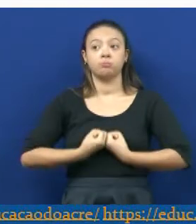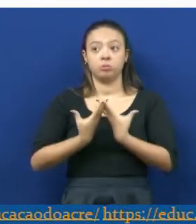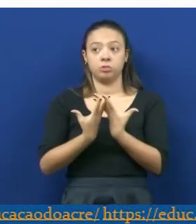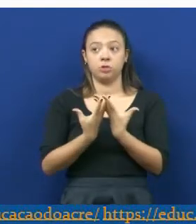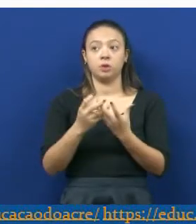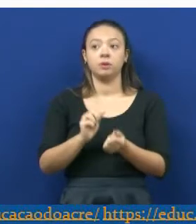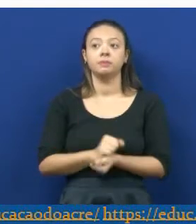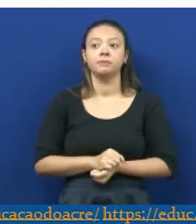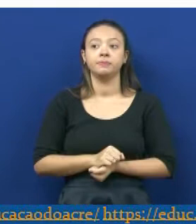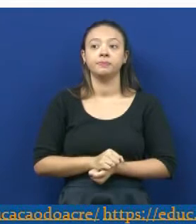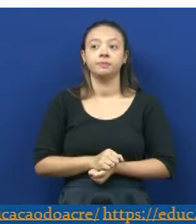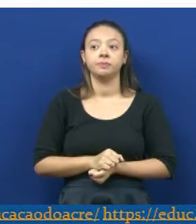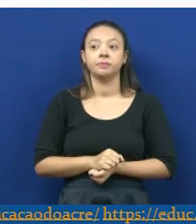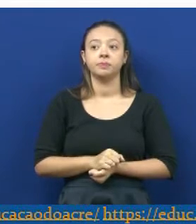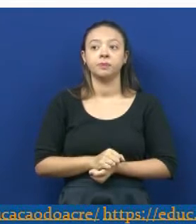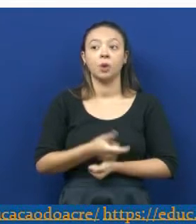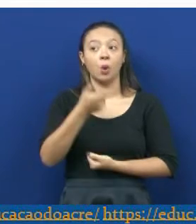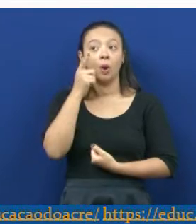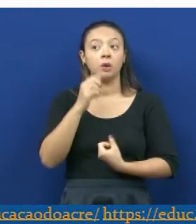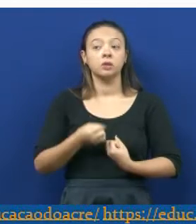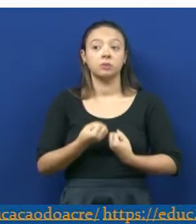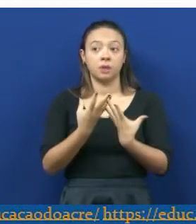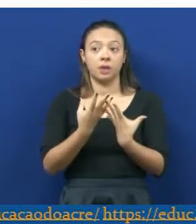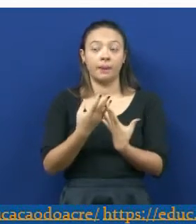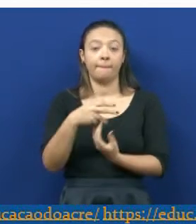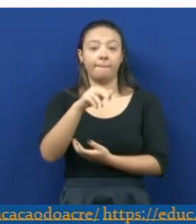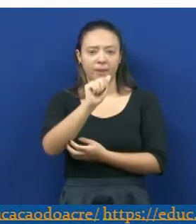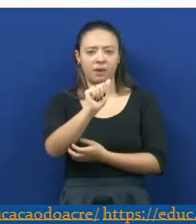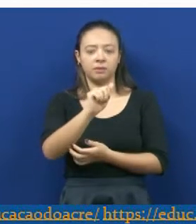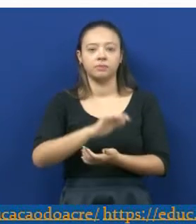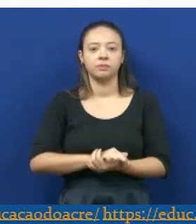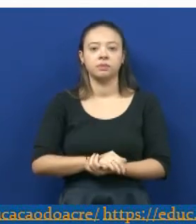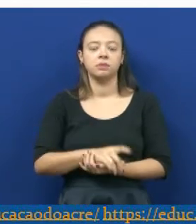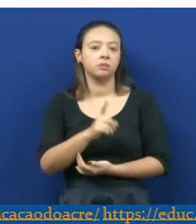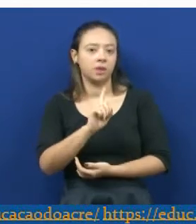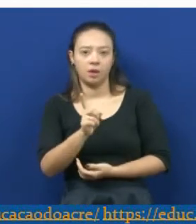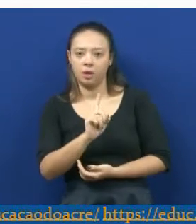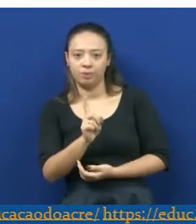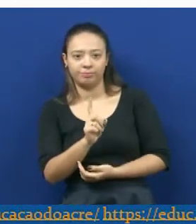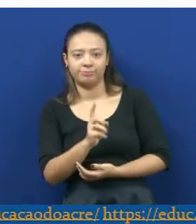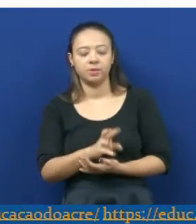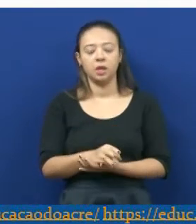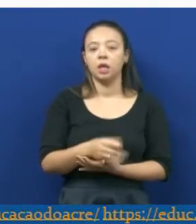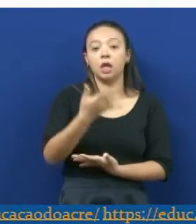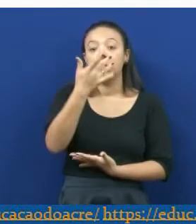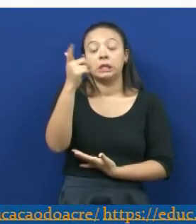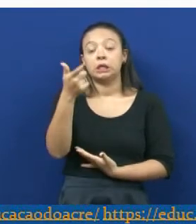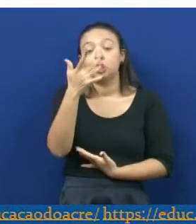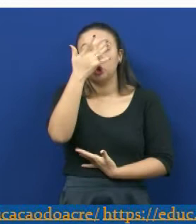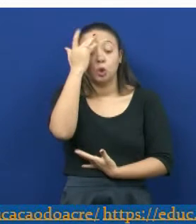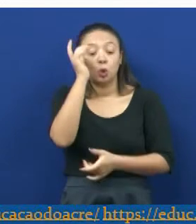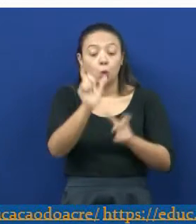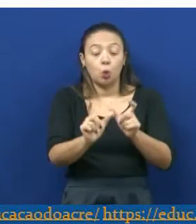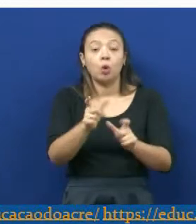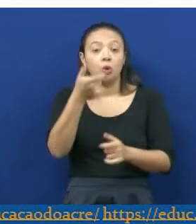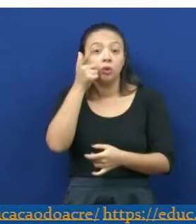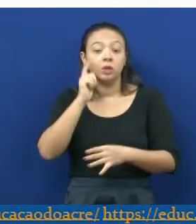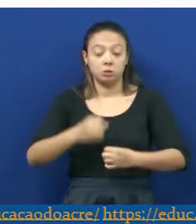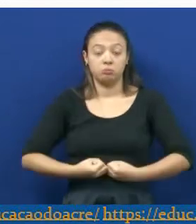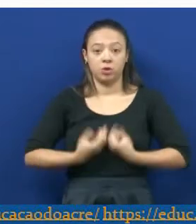composição. Não, né, pessoal? Não existe um eu que se expressa. Nós acabamos de ver que esse tipo de texto pode ser falado